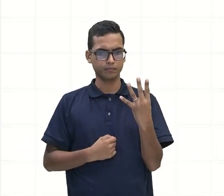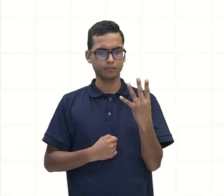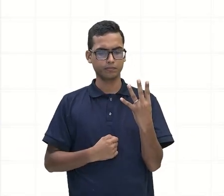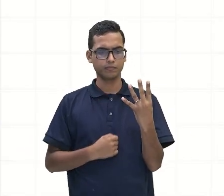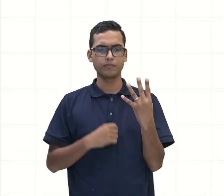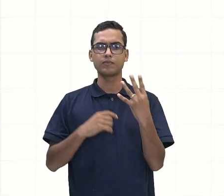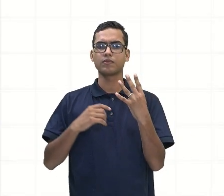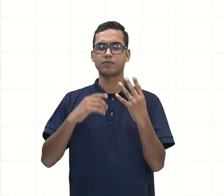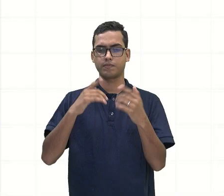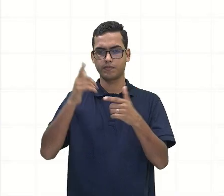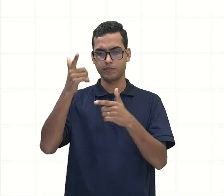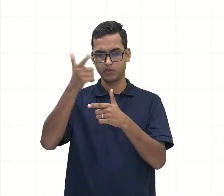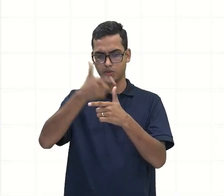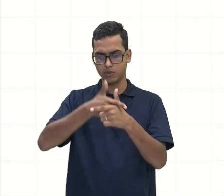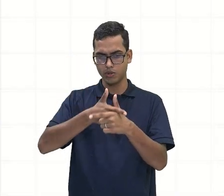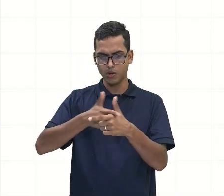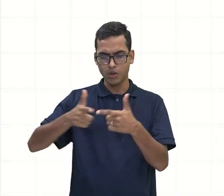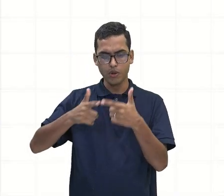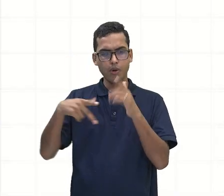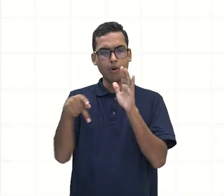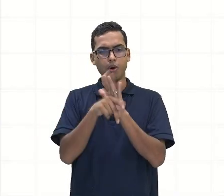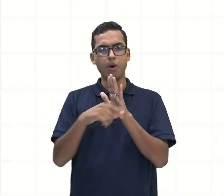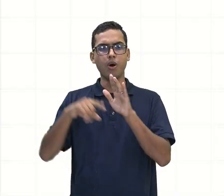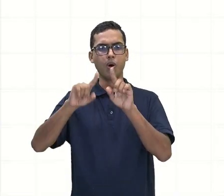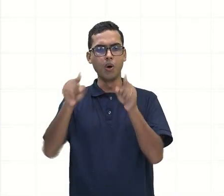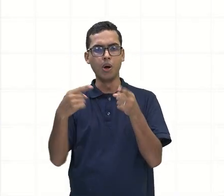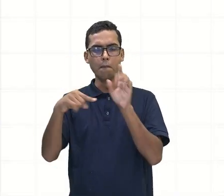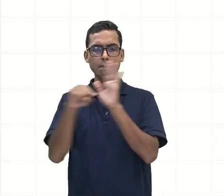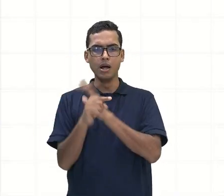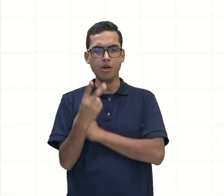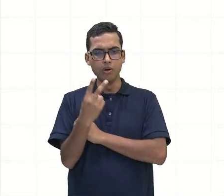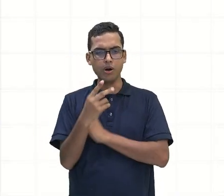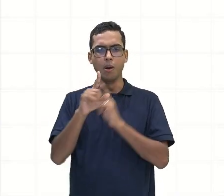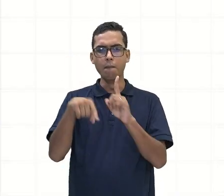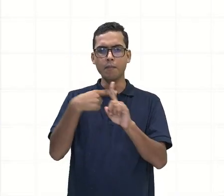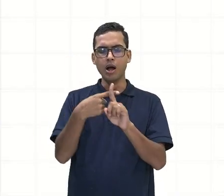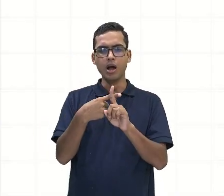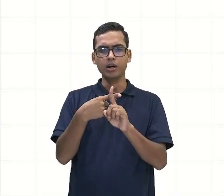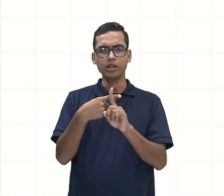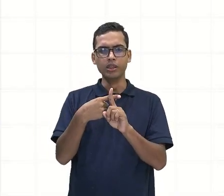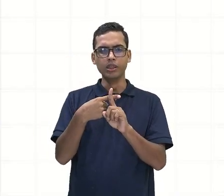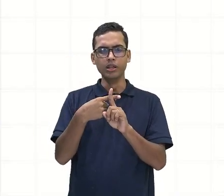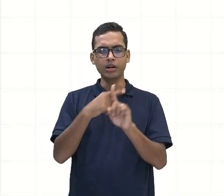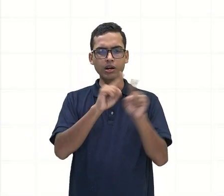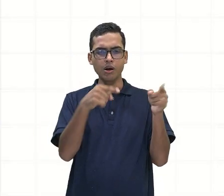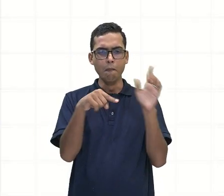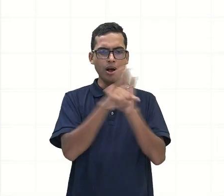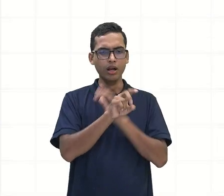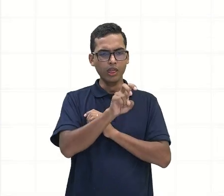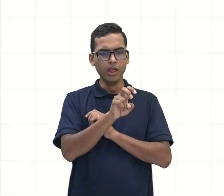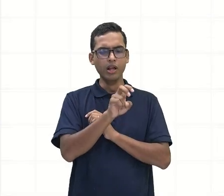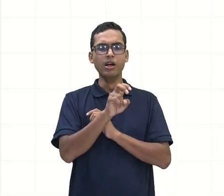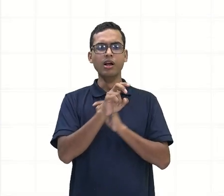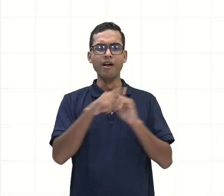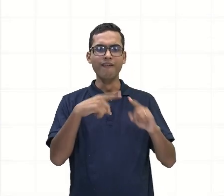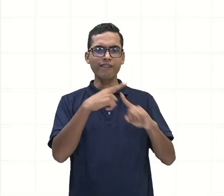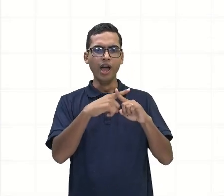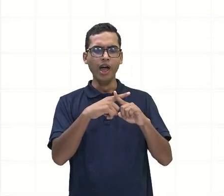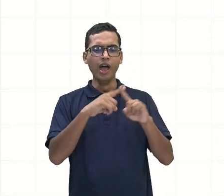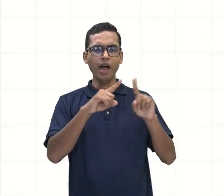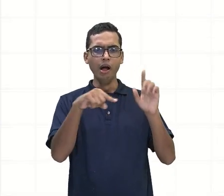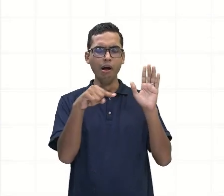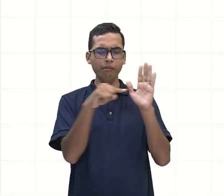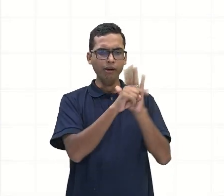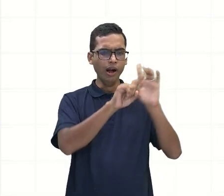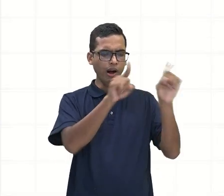tenho uma outra multiplicação. Tudo bem? Então, vamos lá fazer essa continha. Acompanhe comigo. Menos